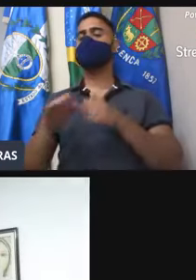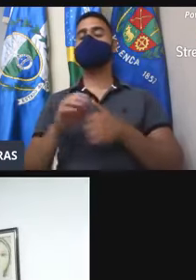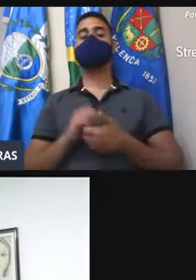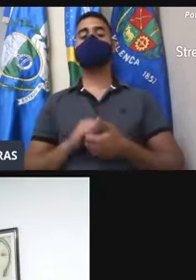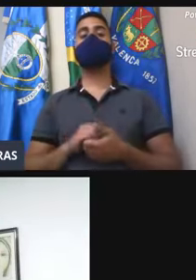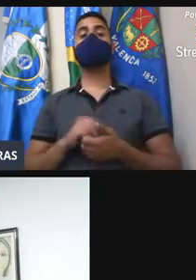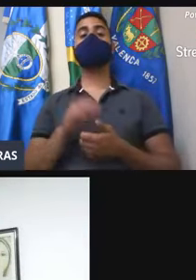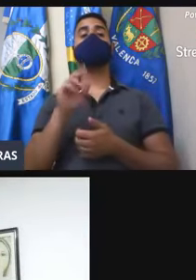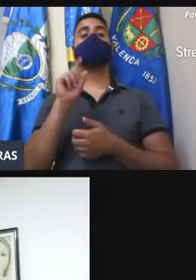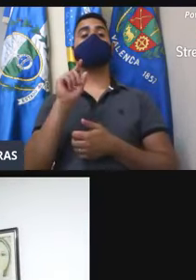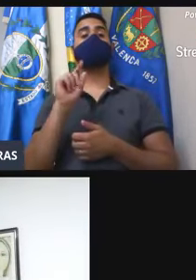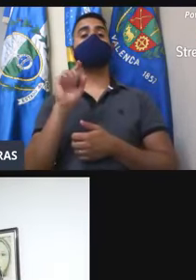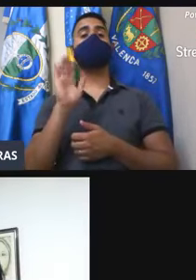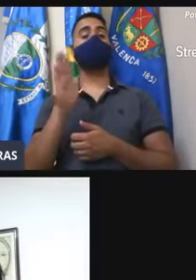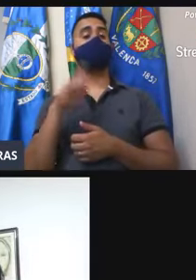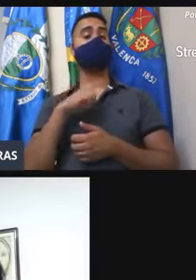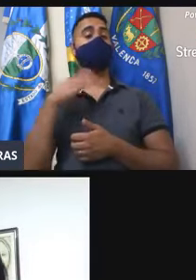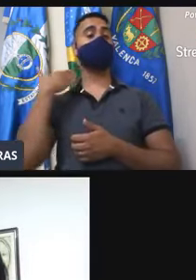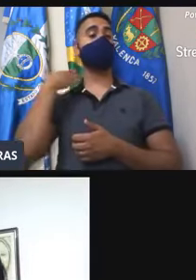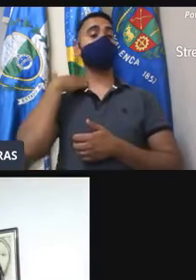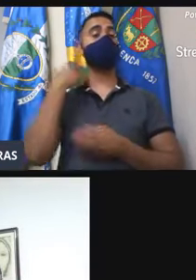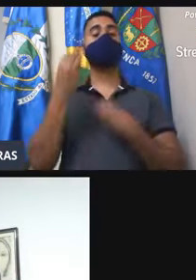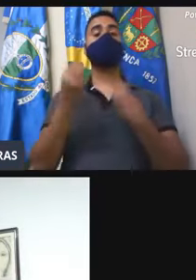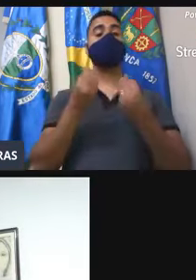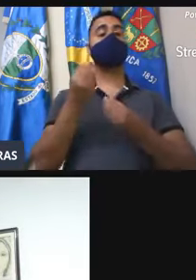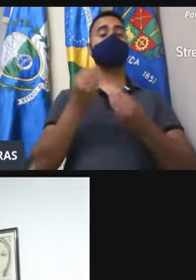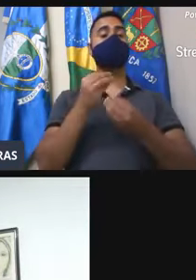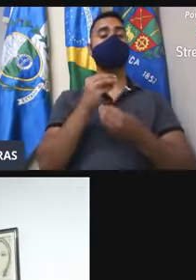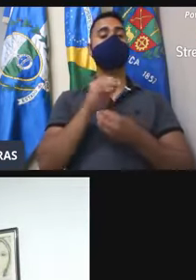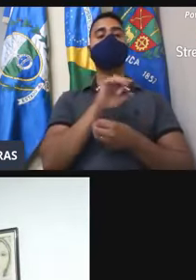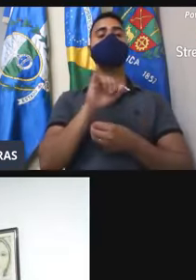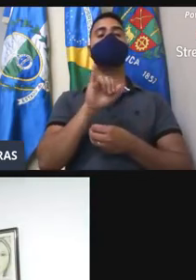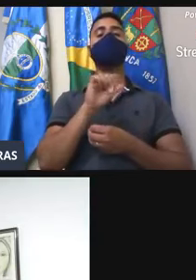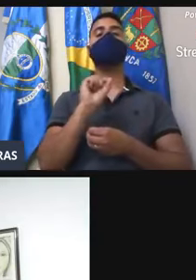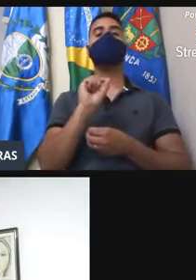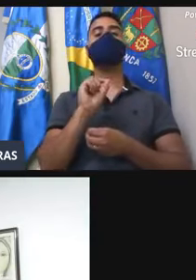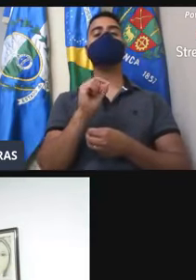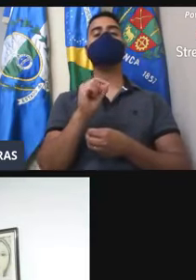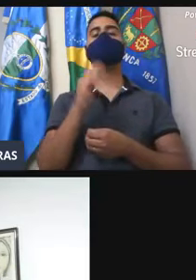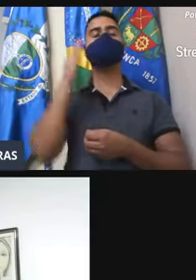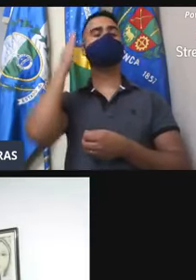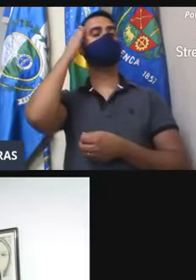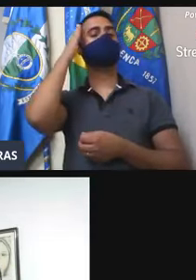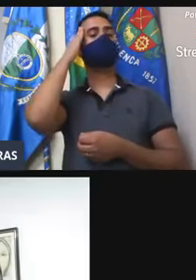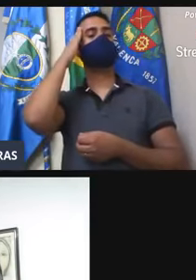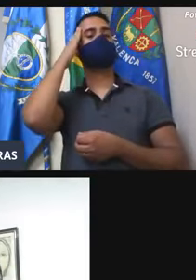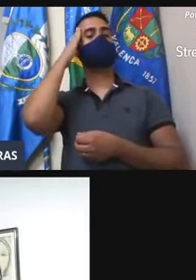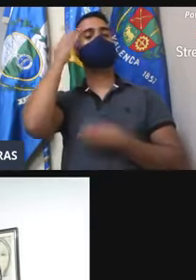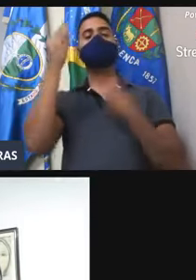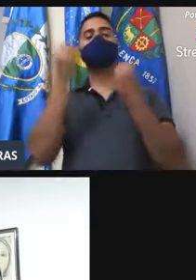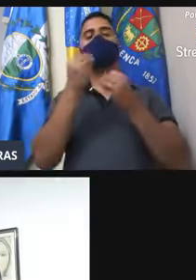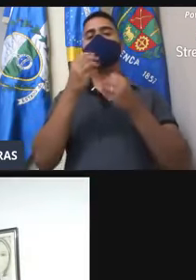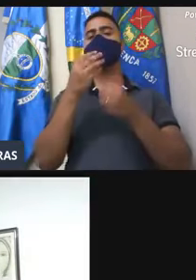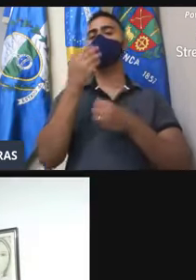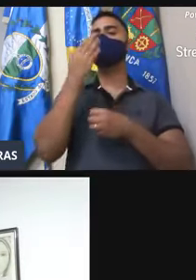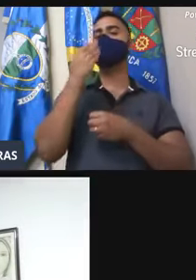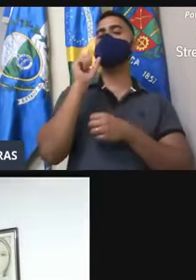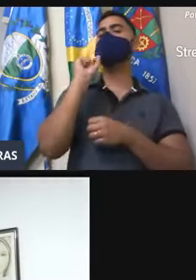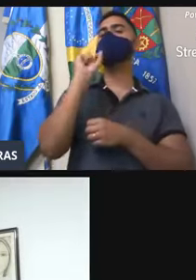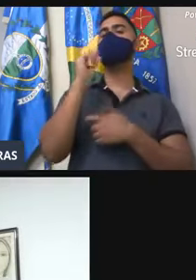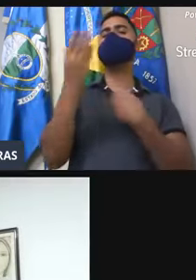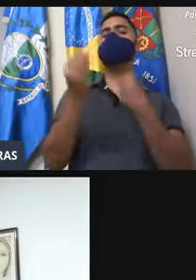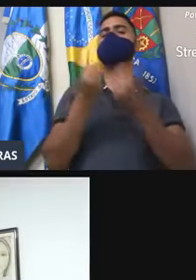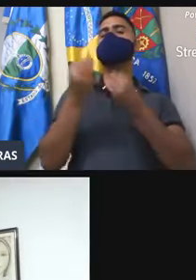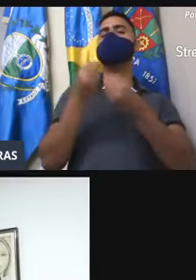que é a casa da criança que você falou. Esse dinheiro já está em conta? Como é que vai ser isso? Vai ser através de valores? Não entendi muito bem.